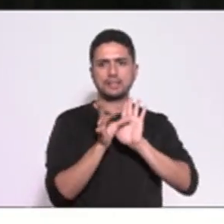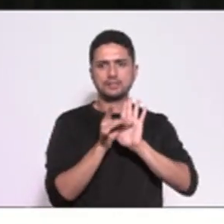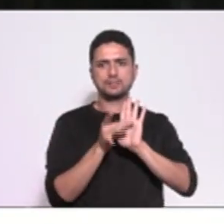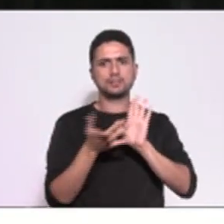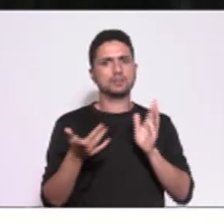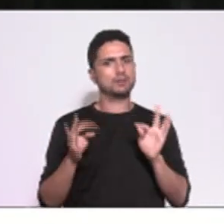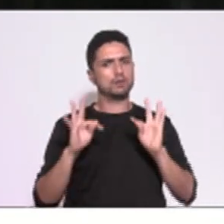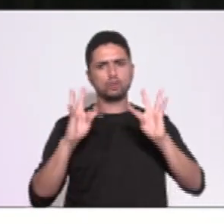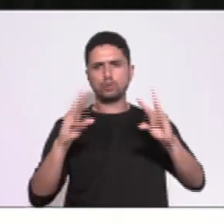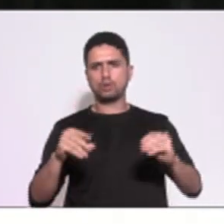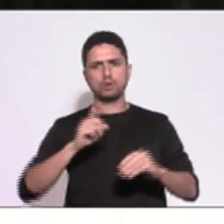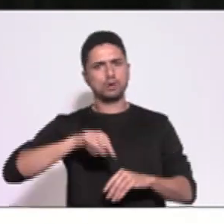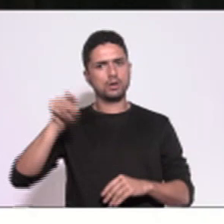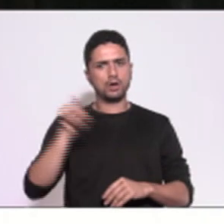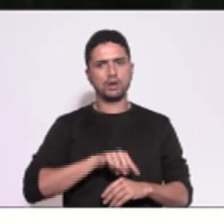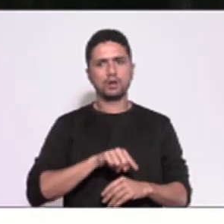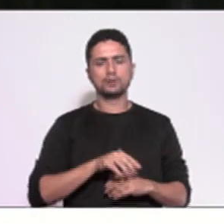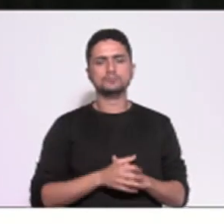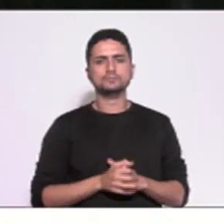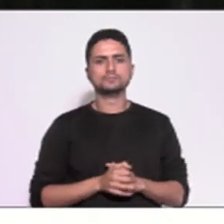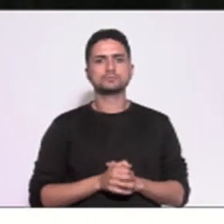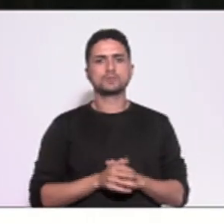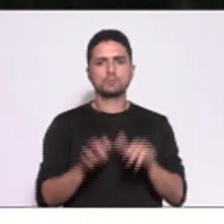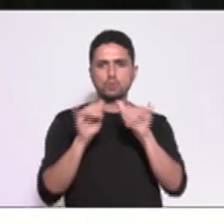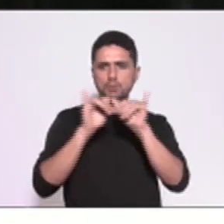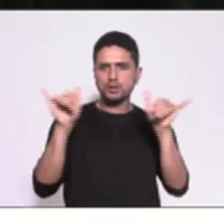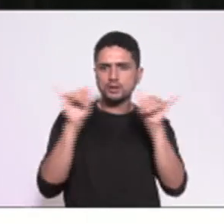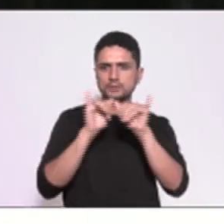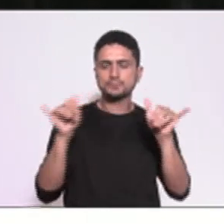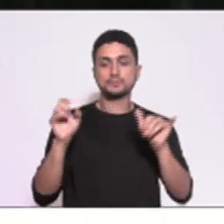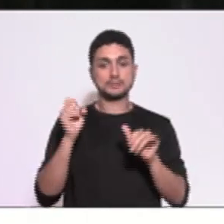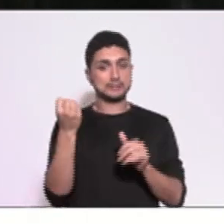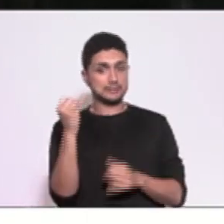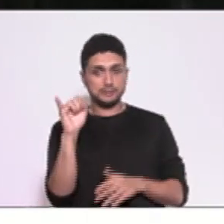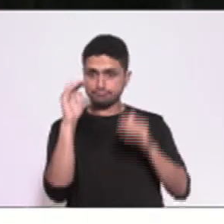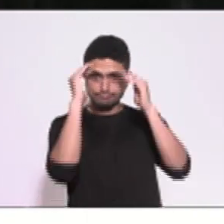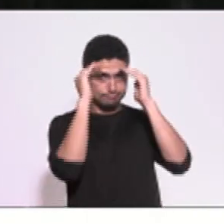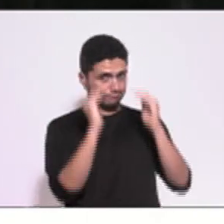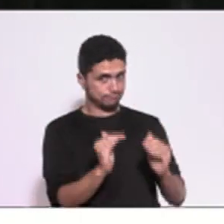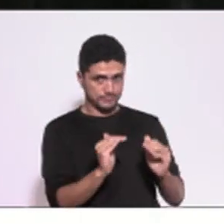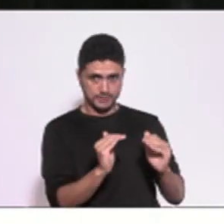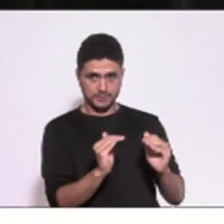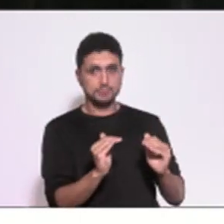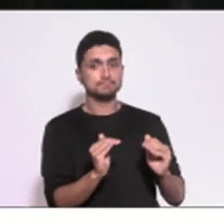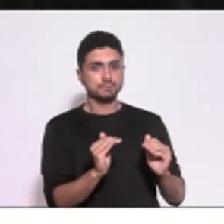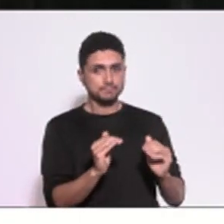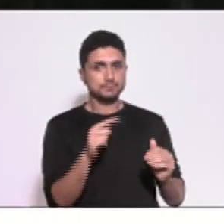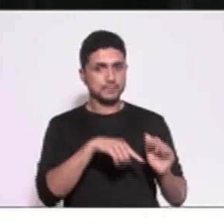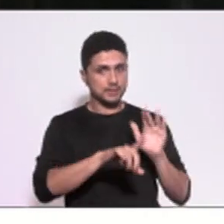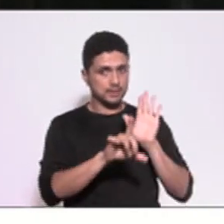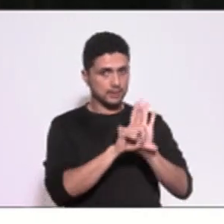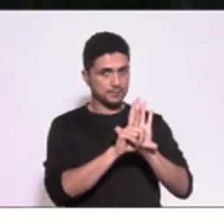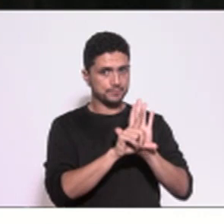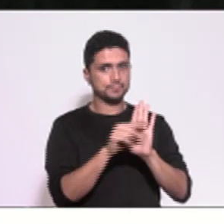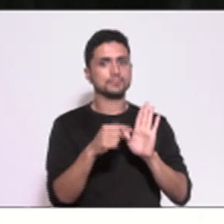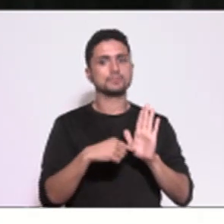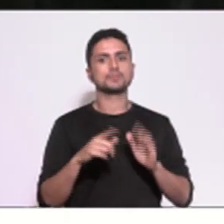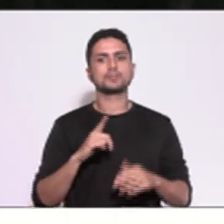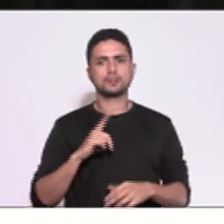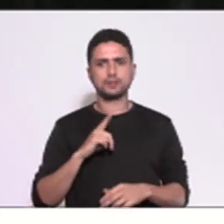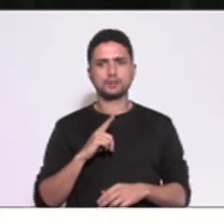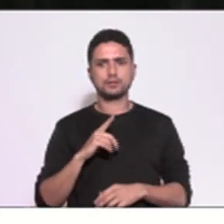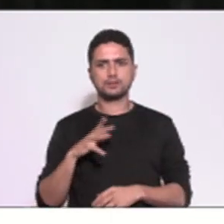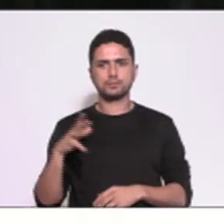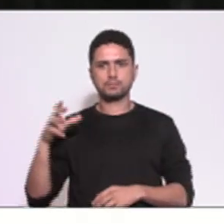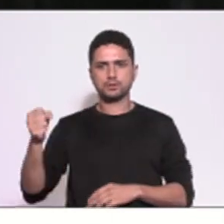veículos, publicações periódicas ou esporádicas. A desobediência ao disposto nessa lei implicará na imediata cassação